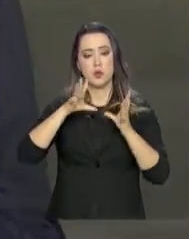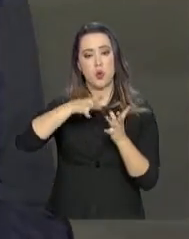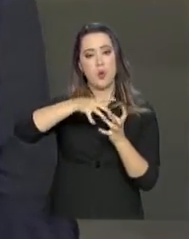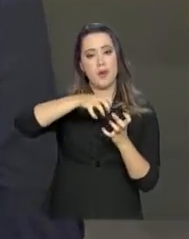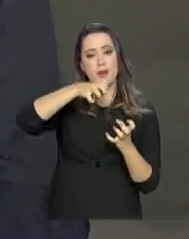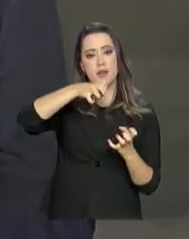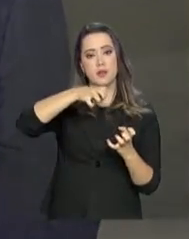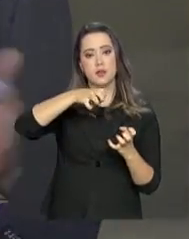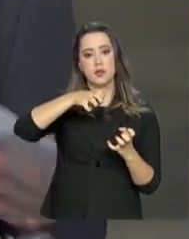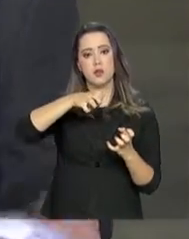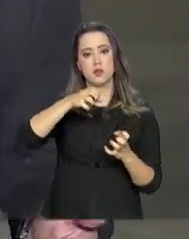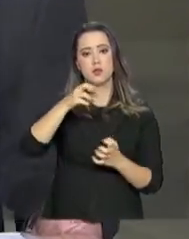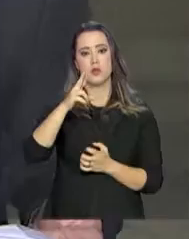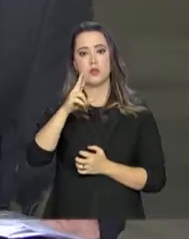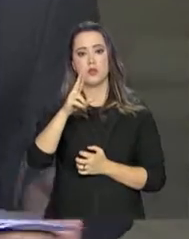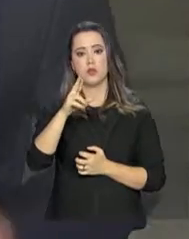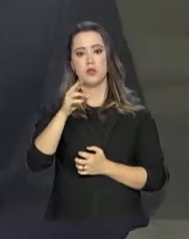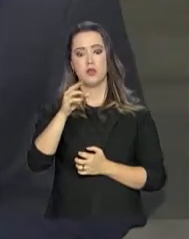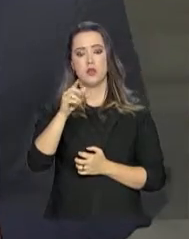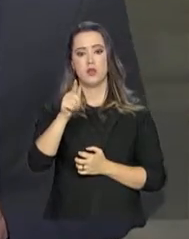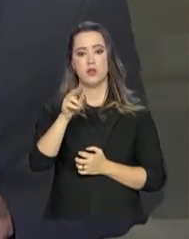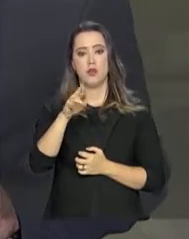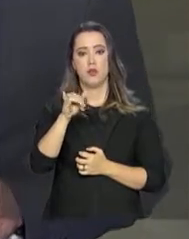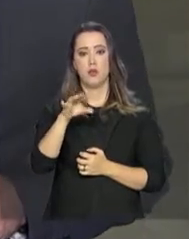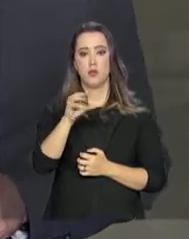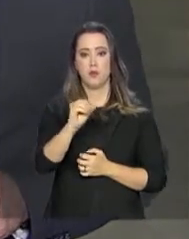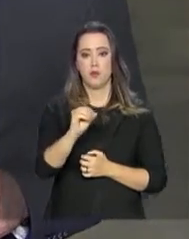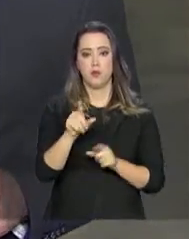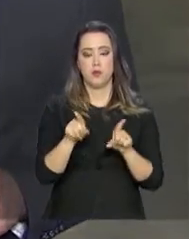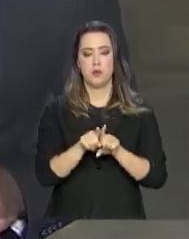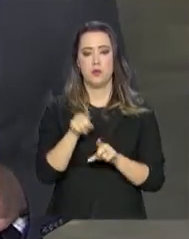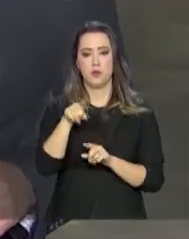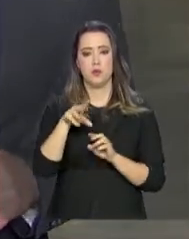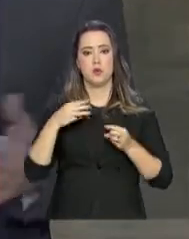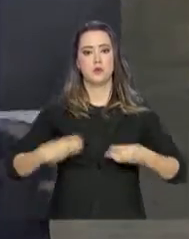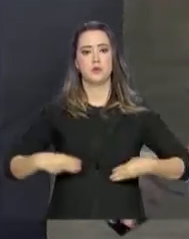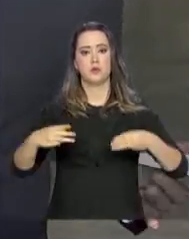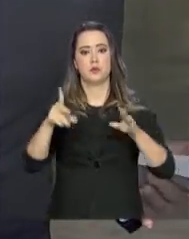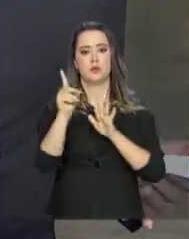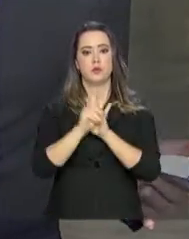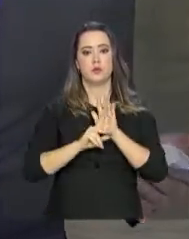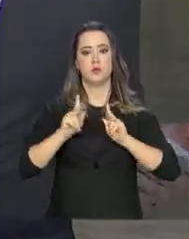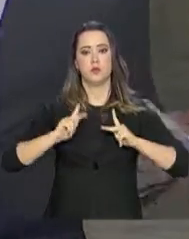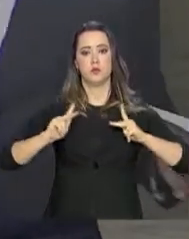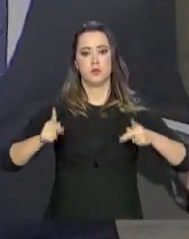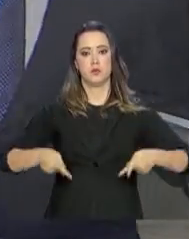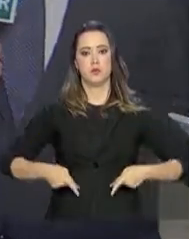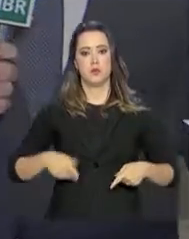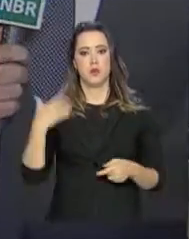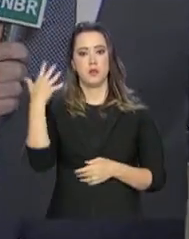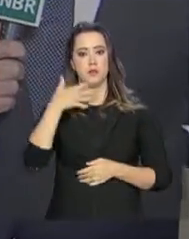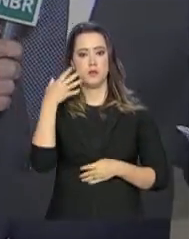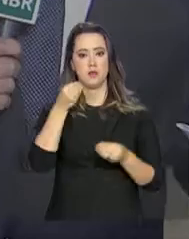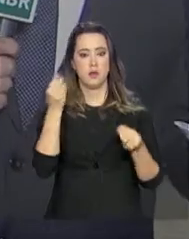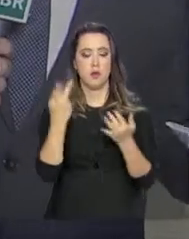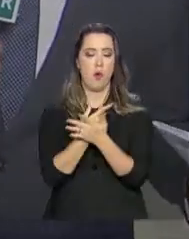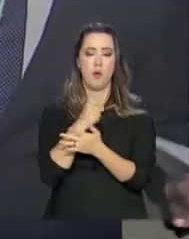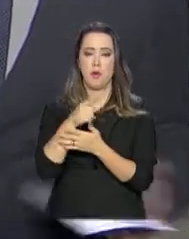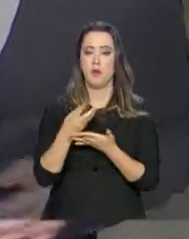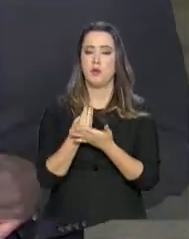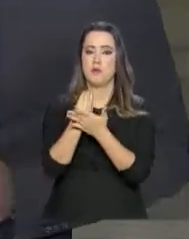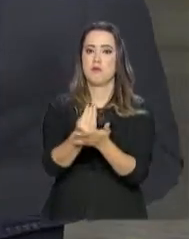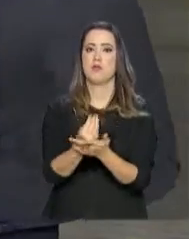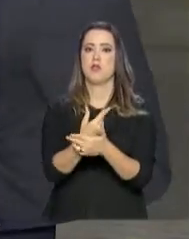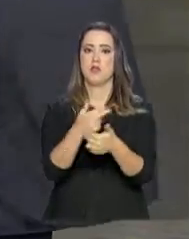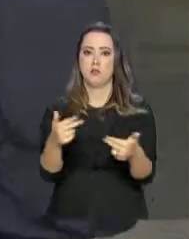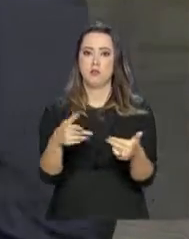rogério um som do ministério dos direitos humanos ele vai esclarecer pra gente como vai funcionar a entrega desses